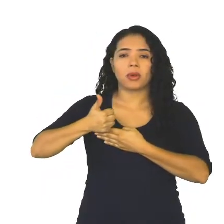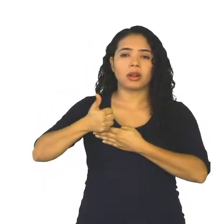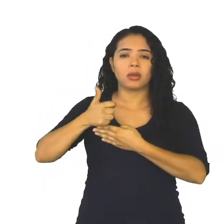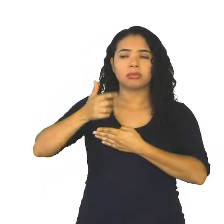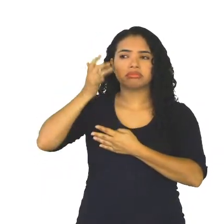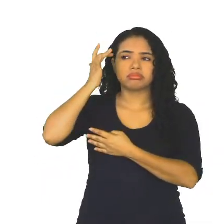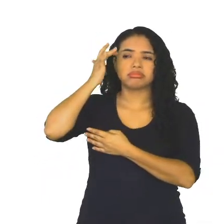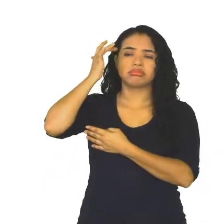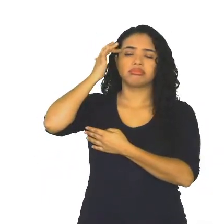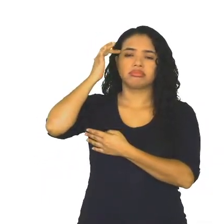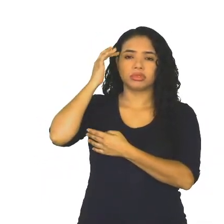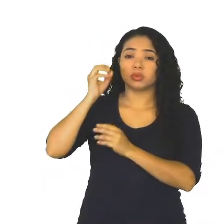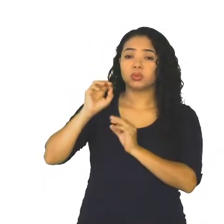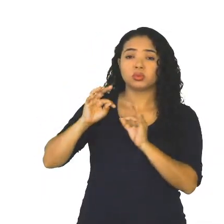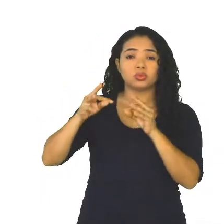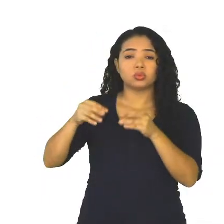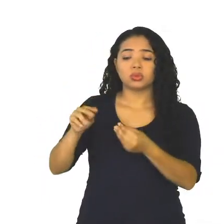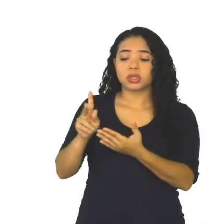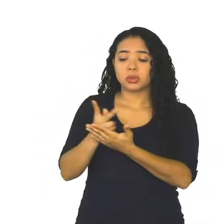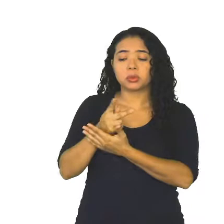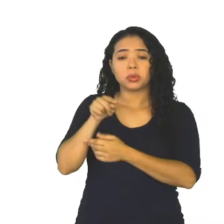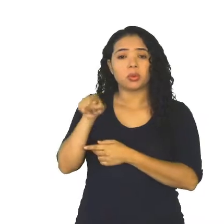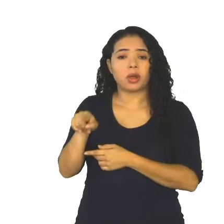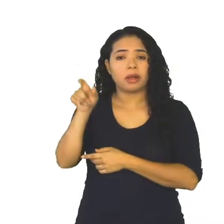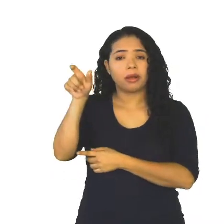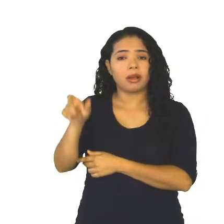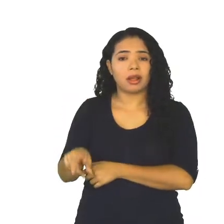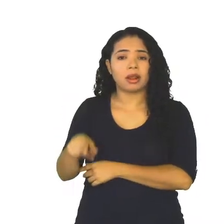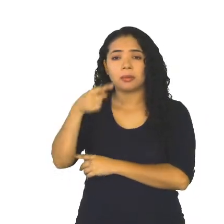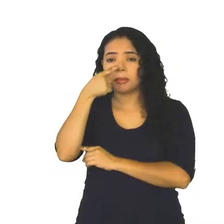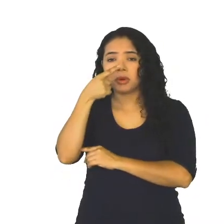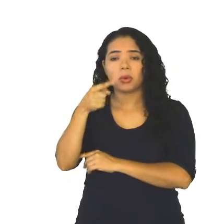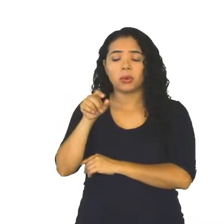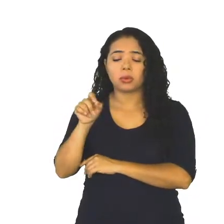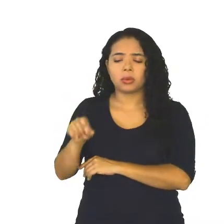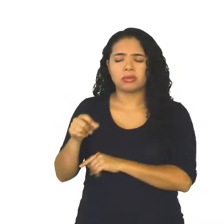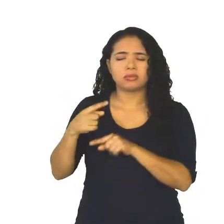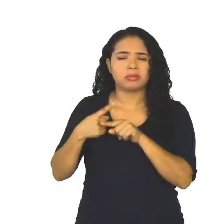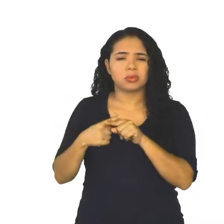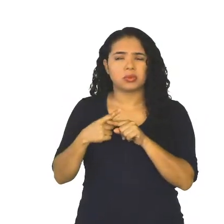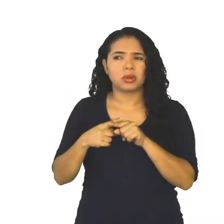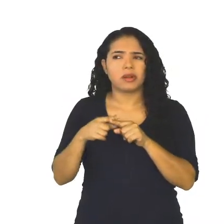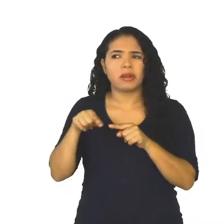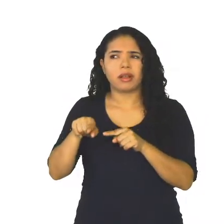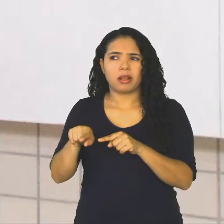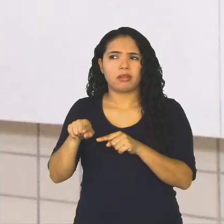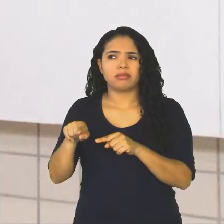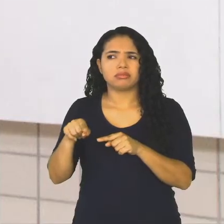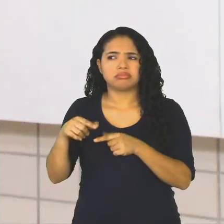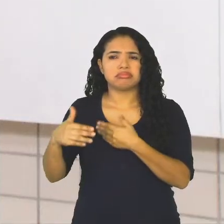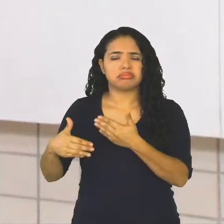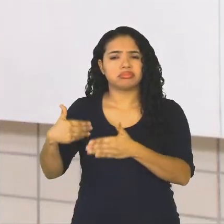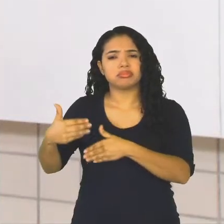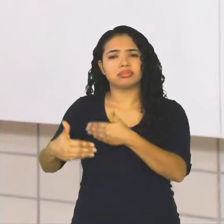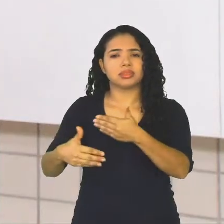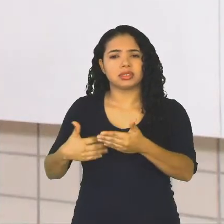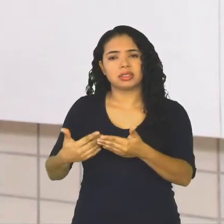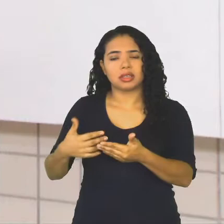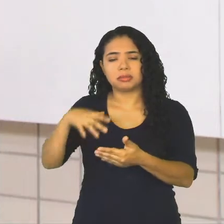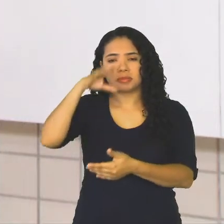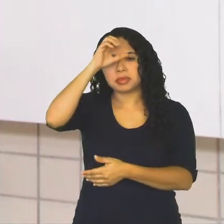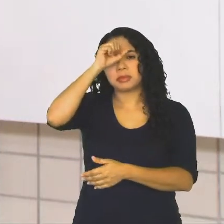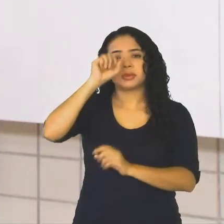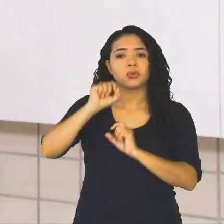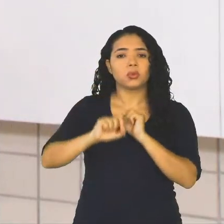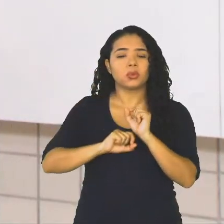tudo que aconteceu com ele ali. Aí você vai pensar e responder a número 13, a questão 13.